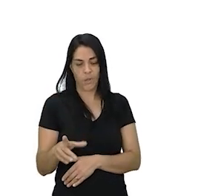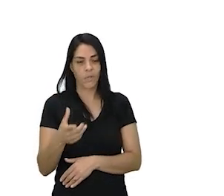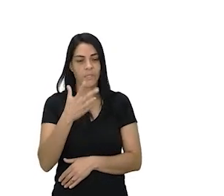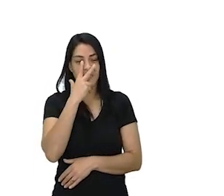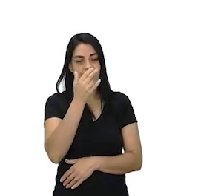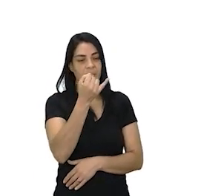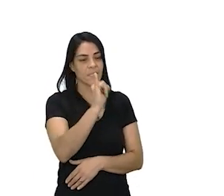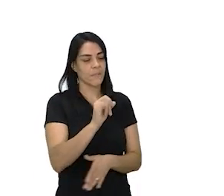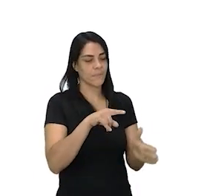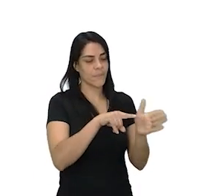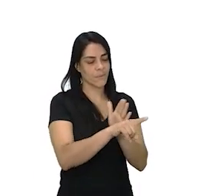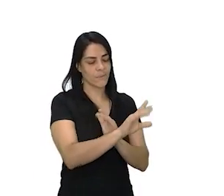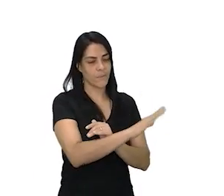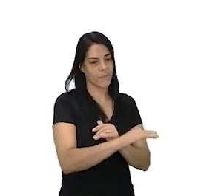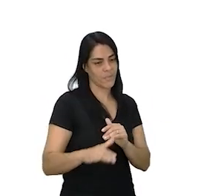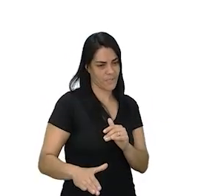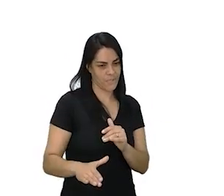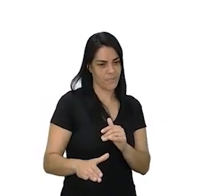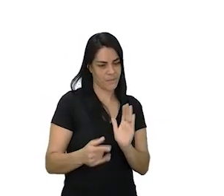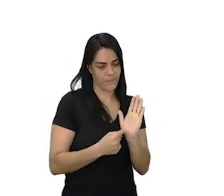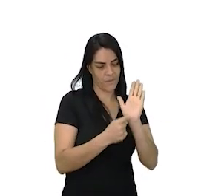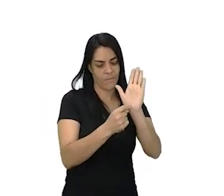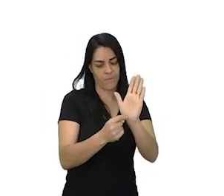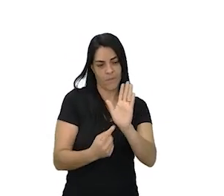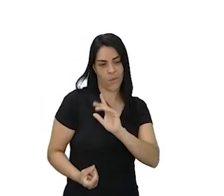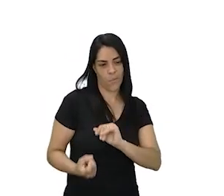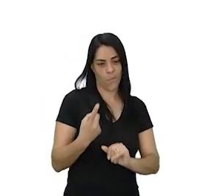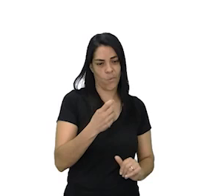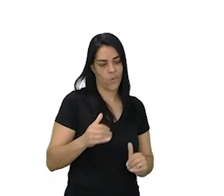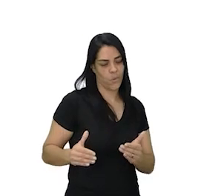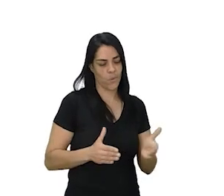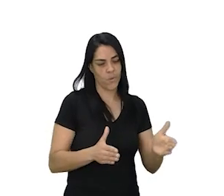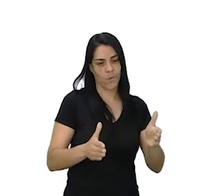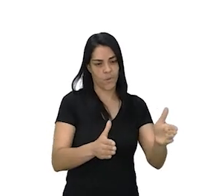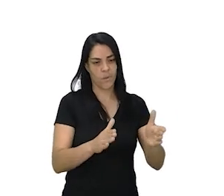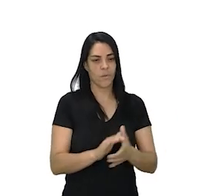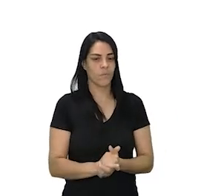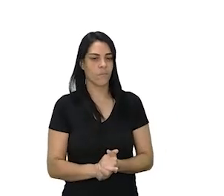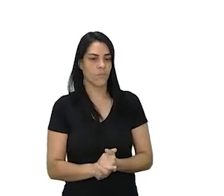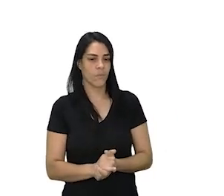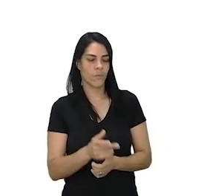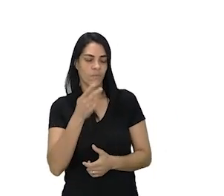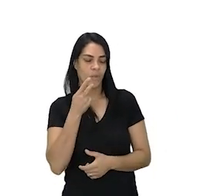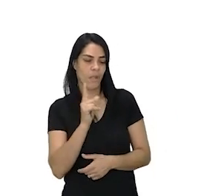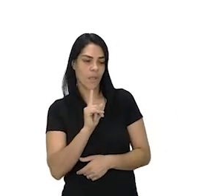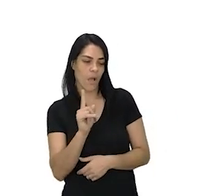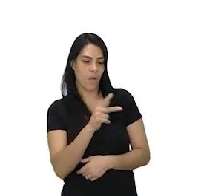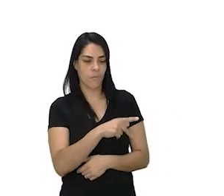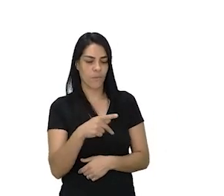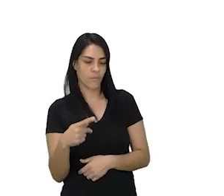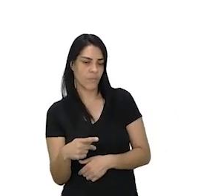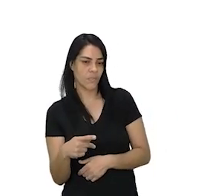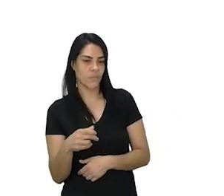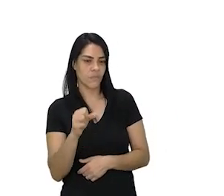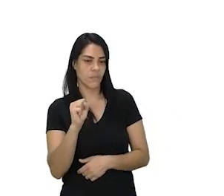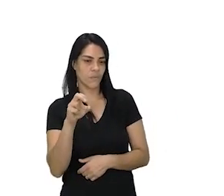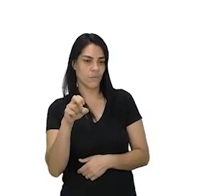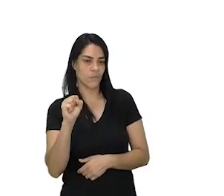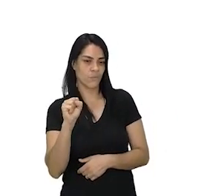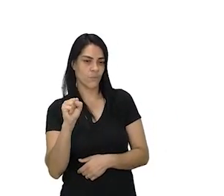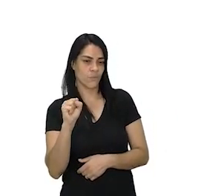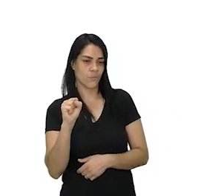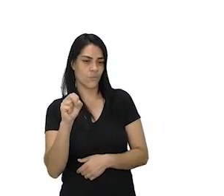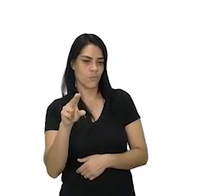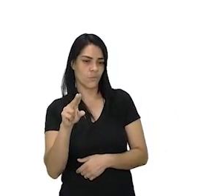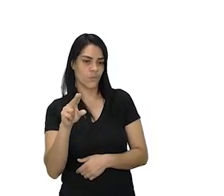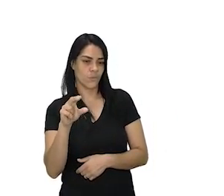só indicar esse único caminho? Ele vai fazer, não, professora Suzete, não é